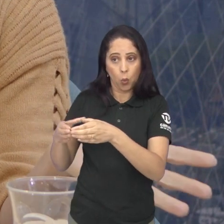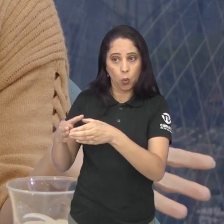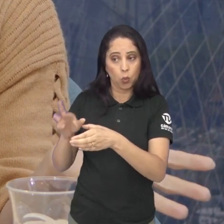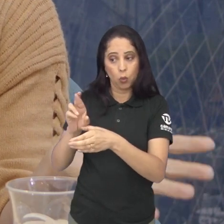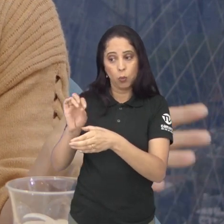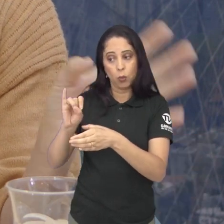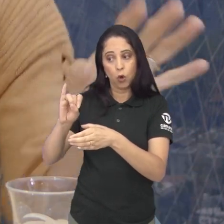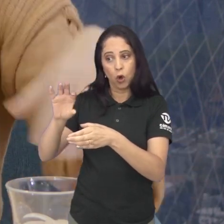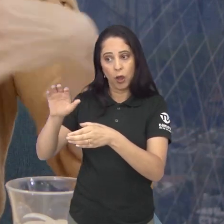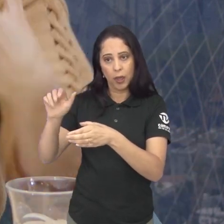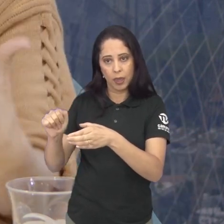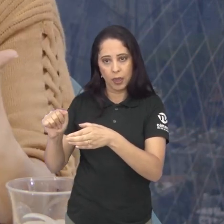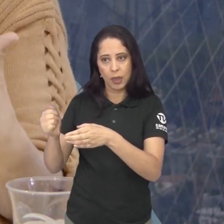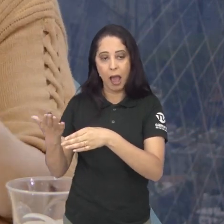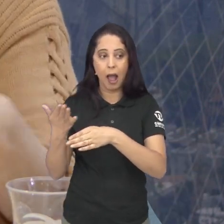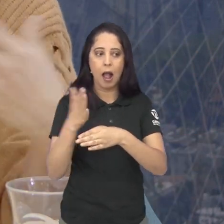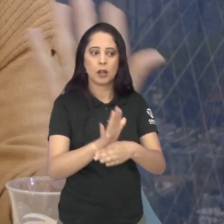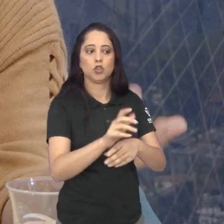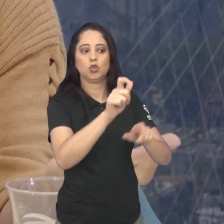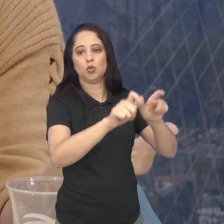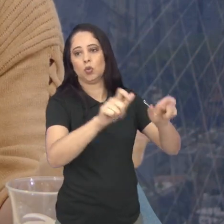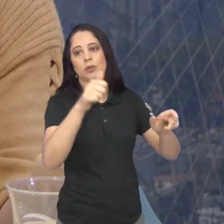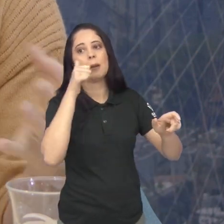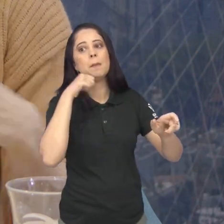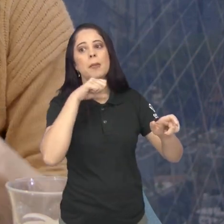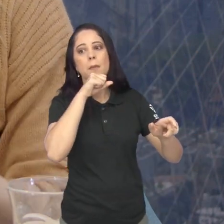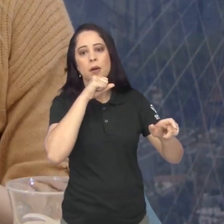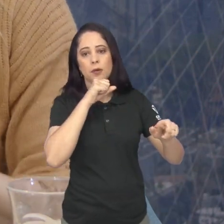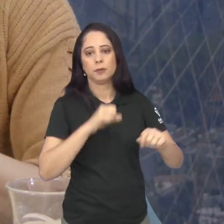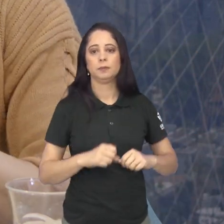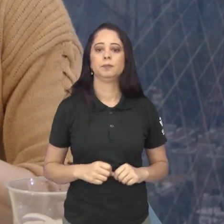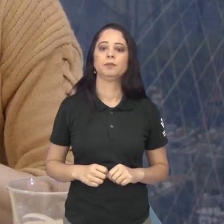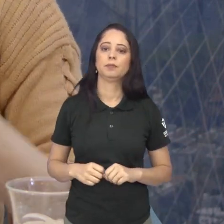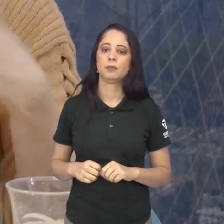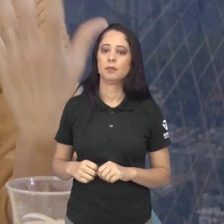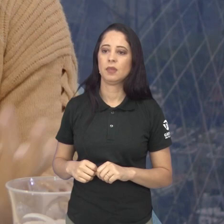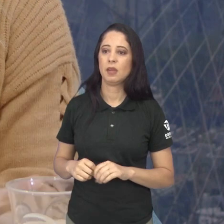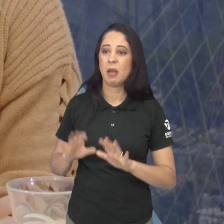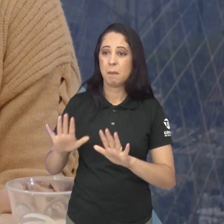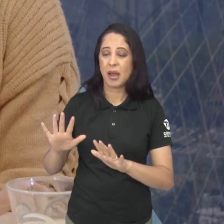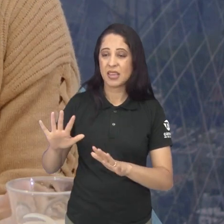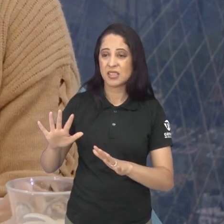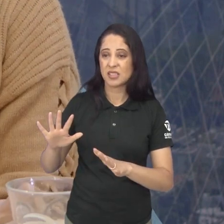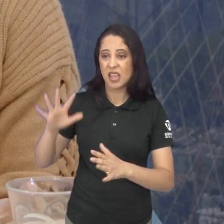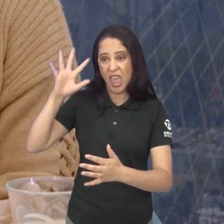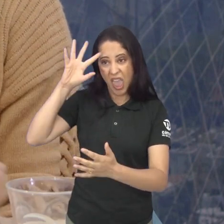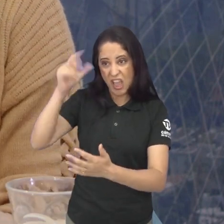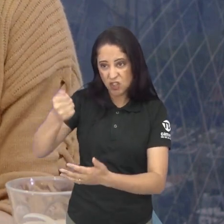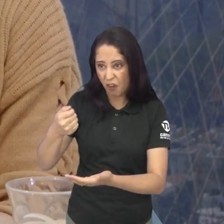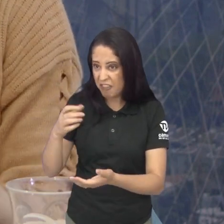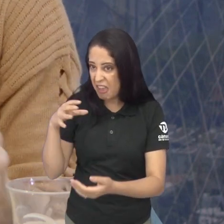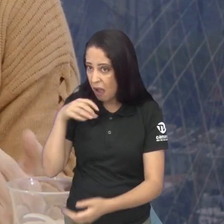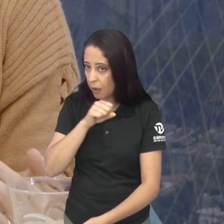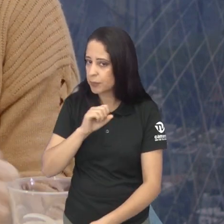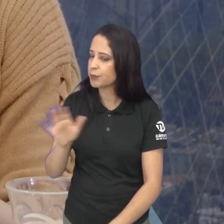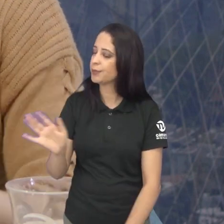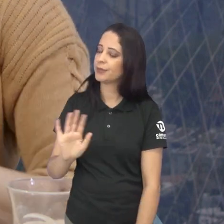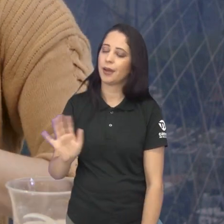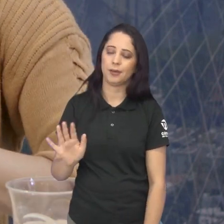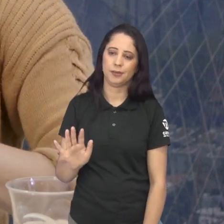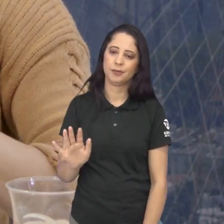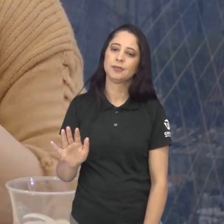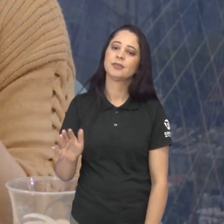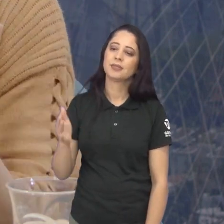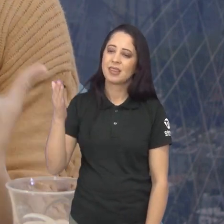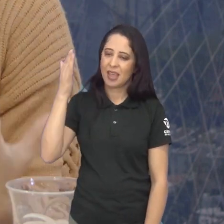ser vista por essa equipe. É logo dada uma solução à necessidade? Não, não é. A gente sabe